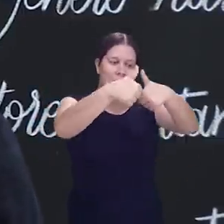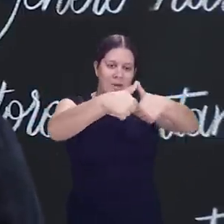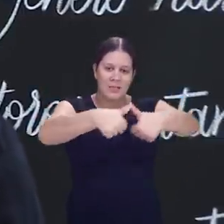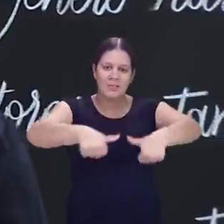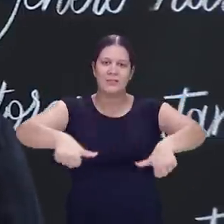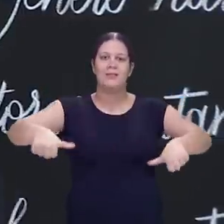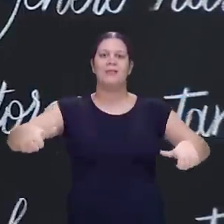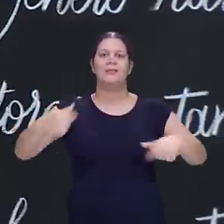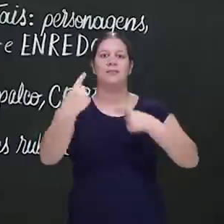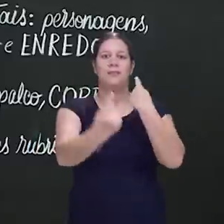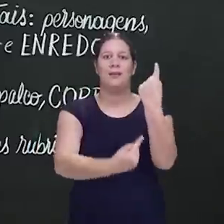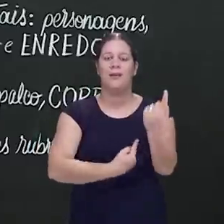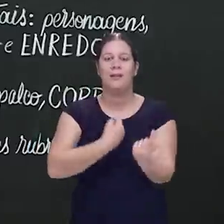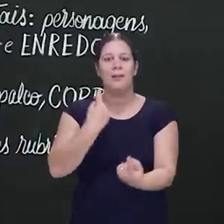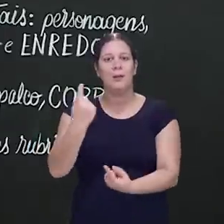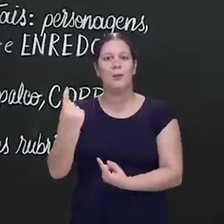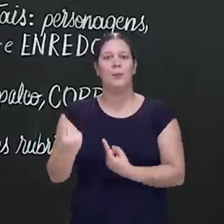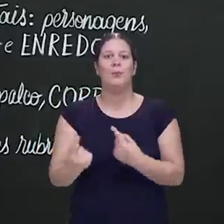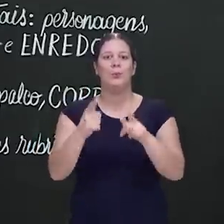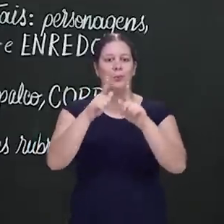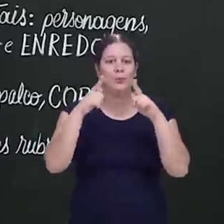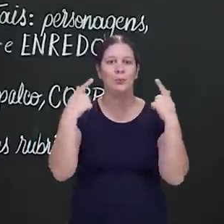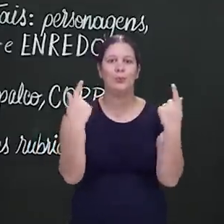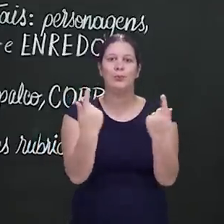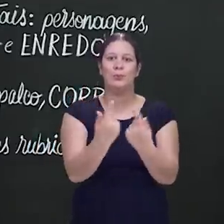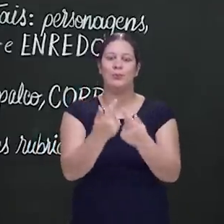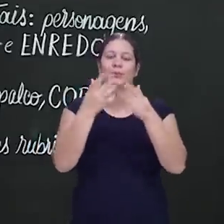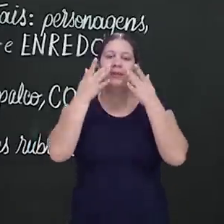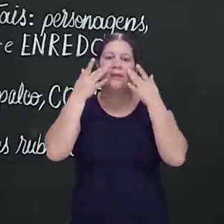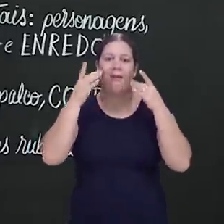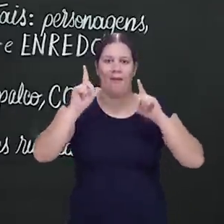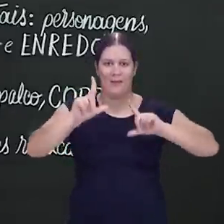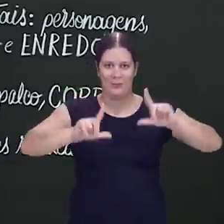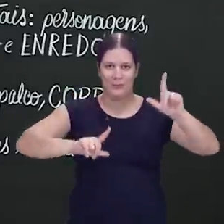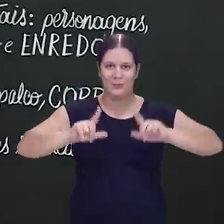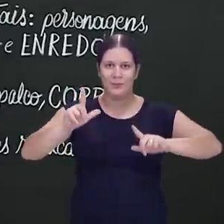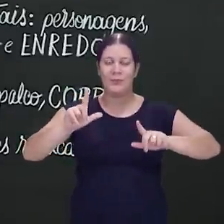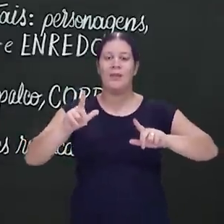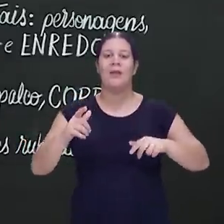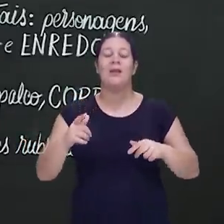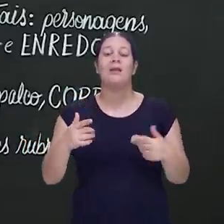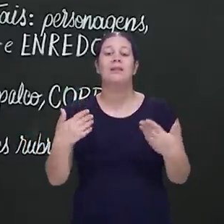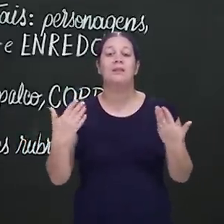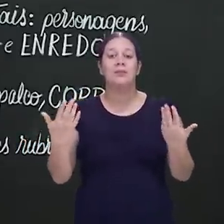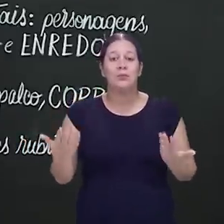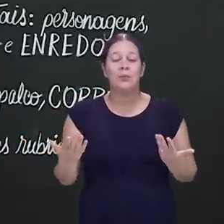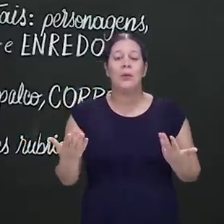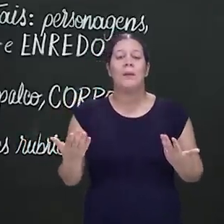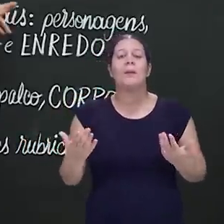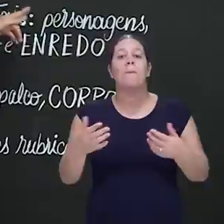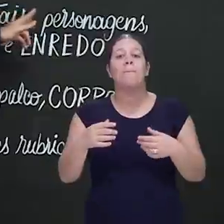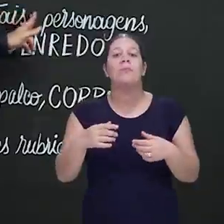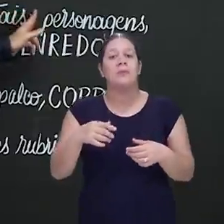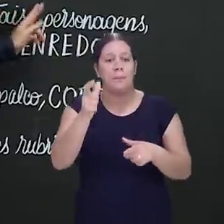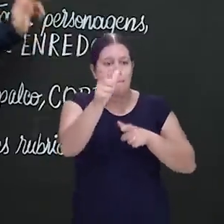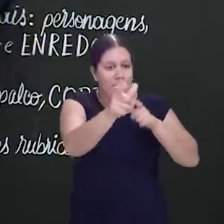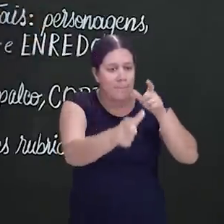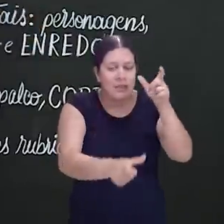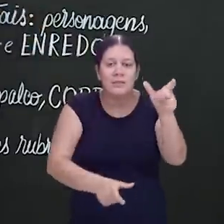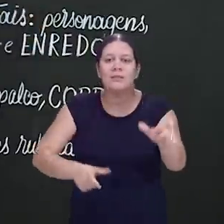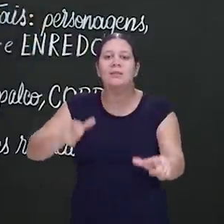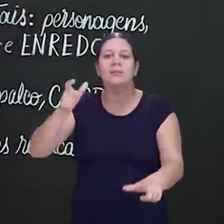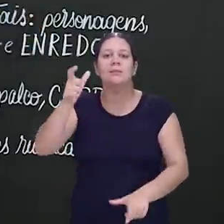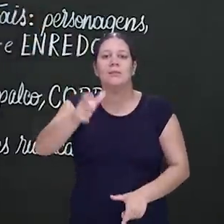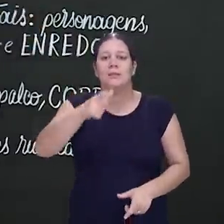dos atores, do elenco. Elementos fundamentais, então, na construção de um texto dramático. Acima de tudo,